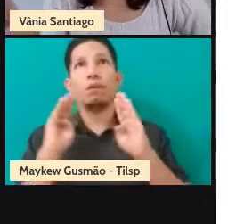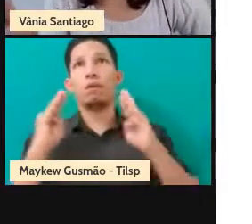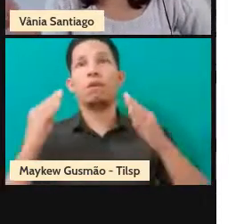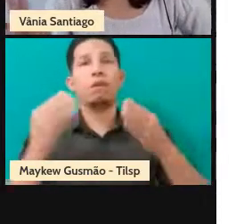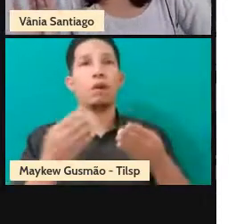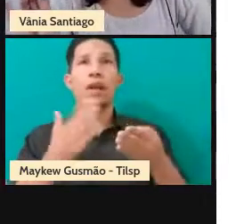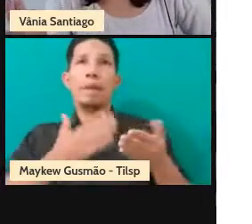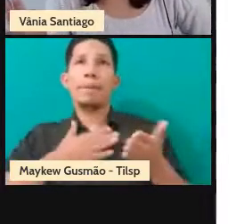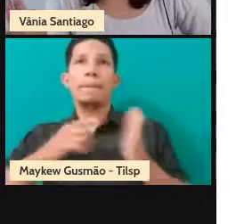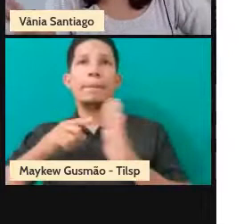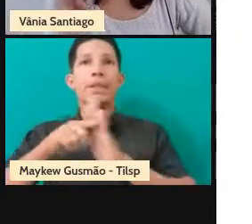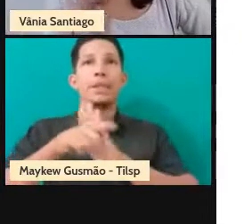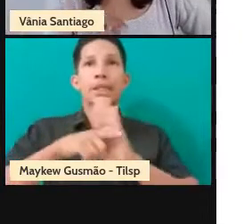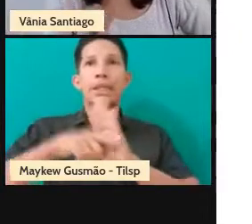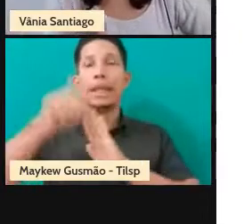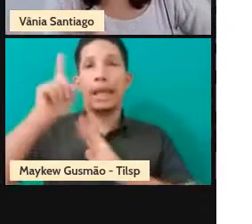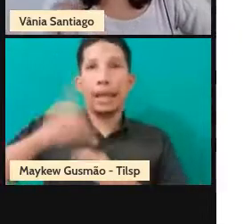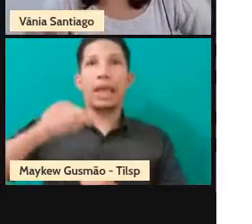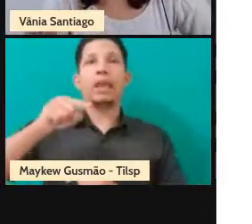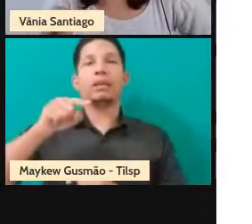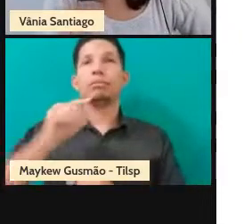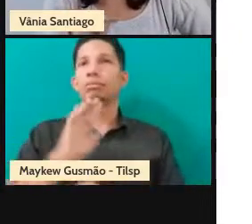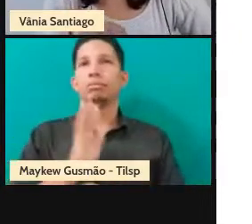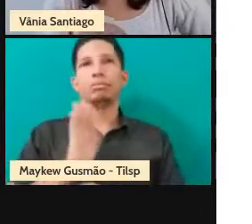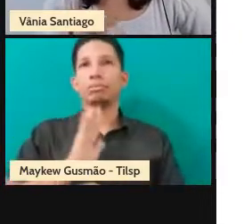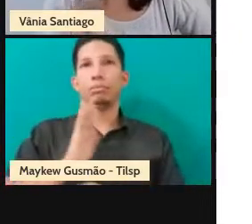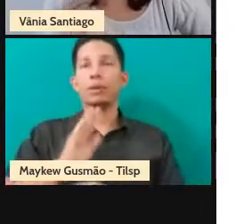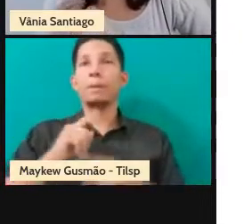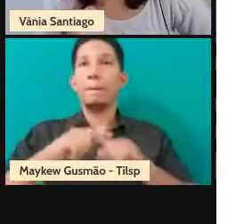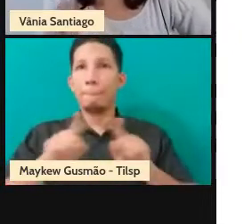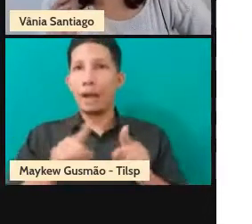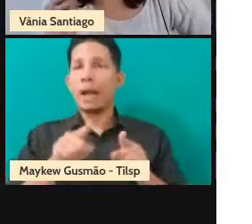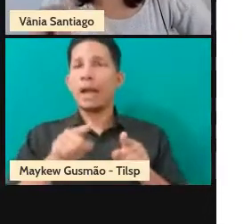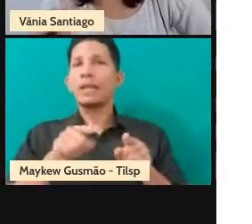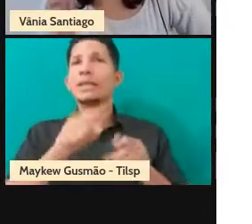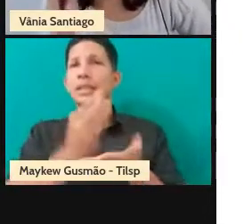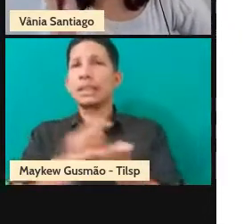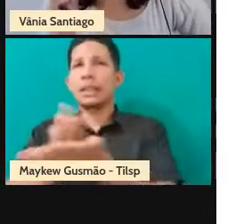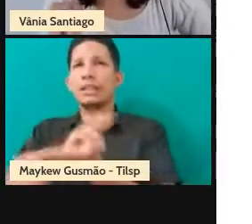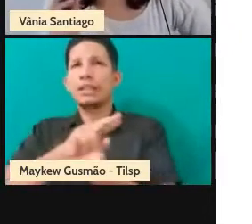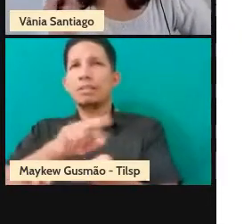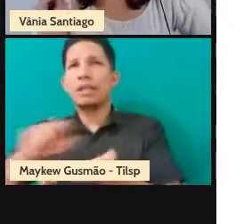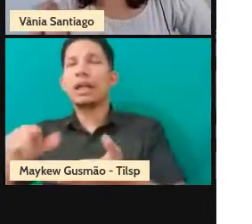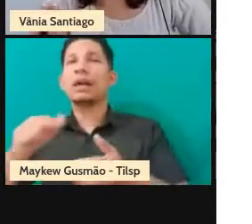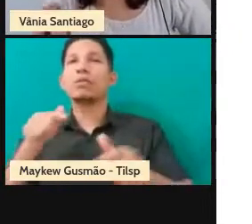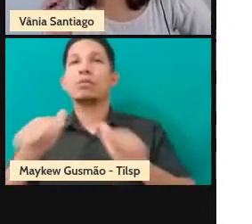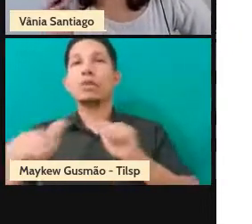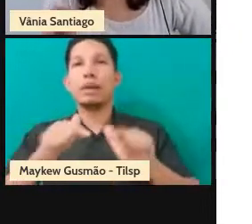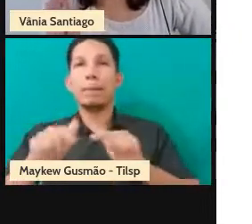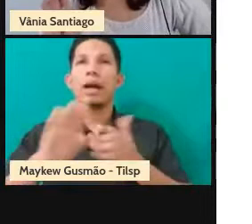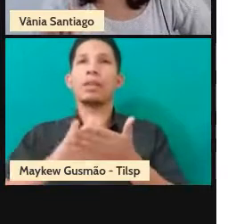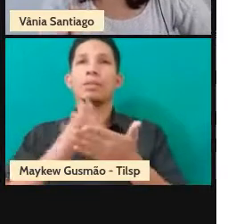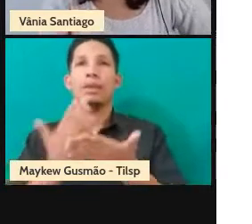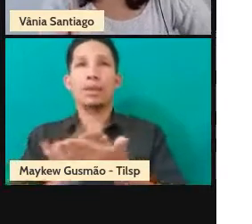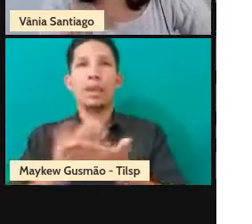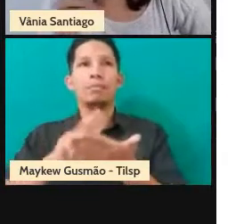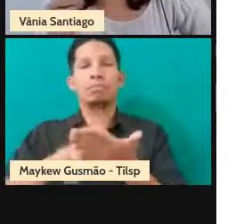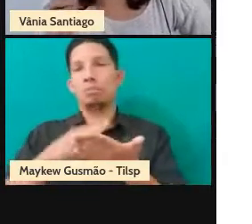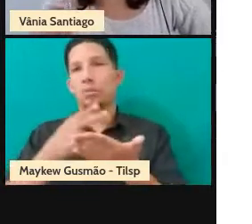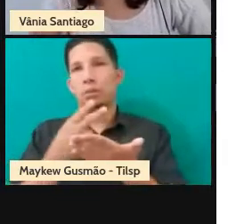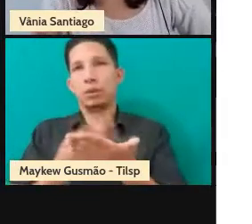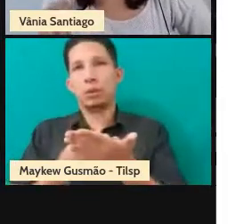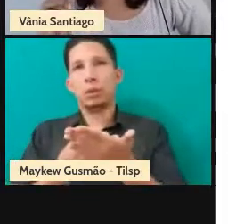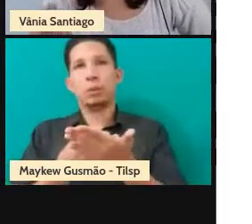minha pesquisa é tal, mas muitos deles escreviam a atuação do intérprete ou do